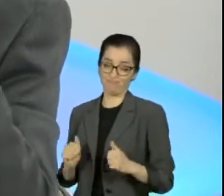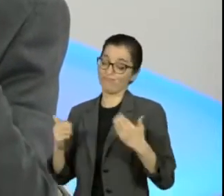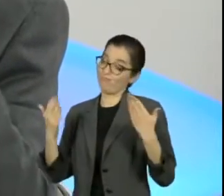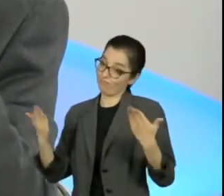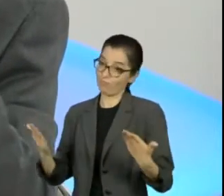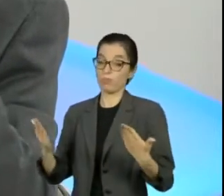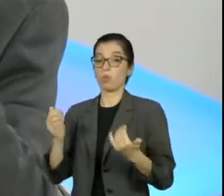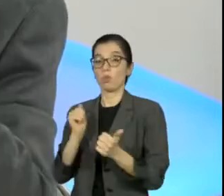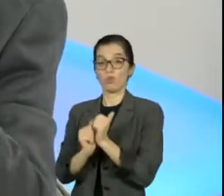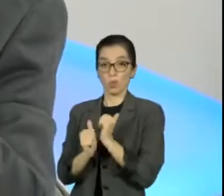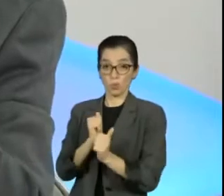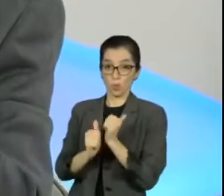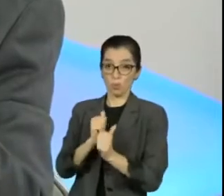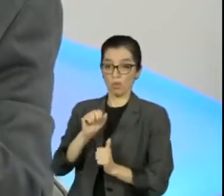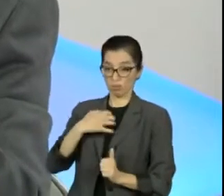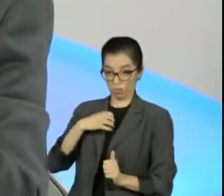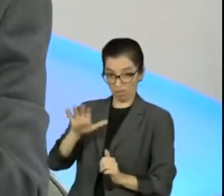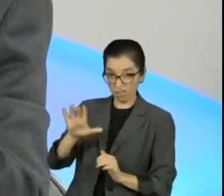para dentro.